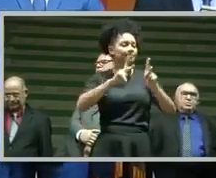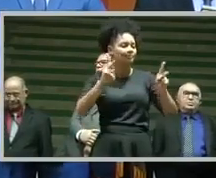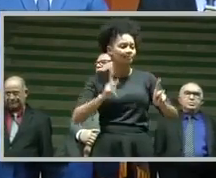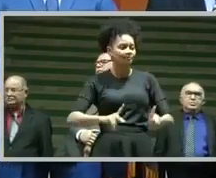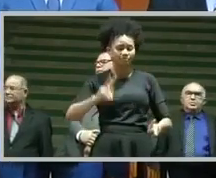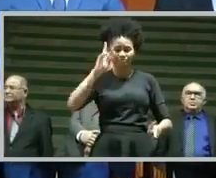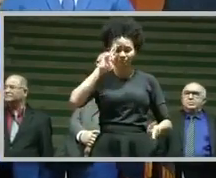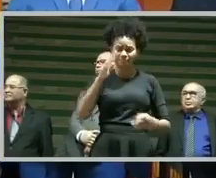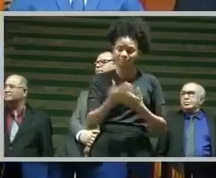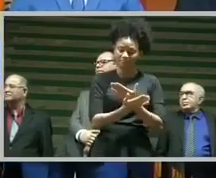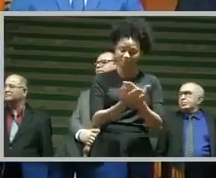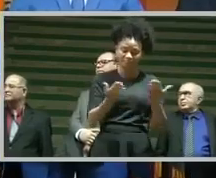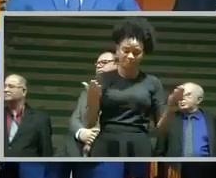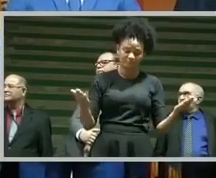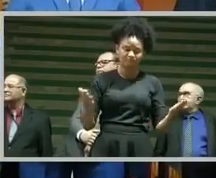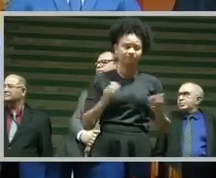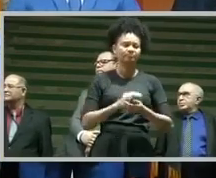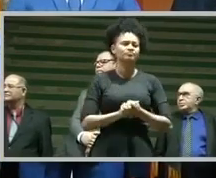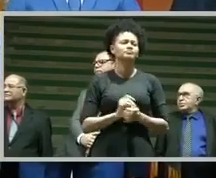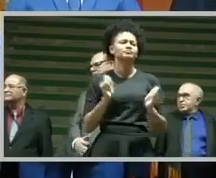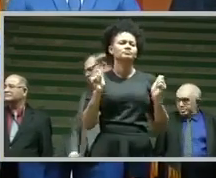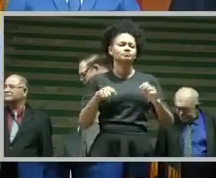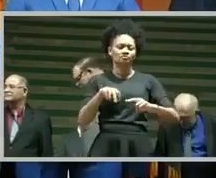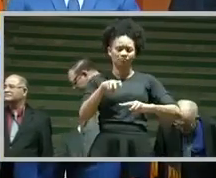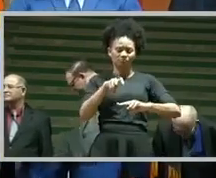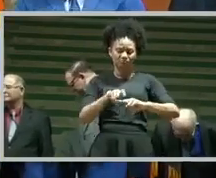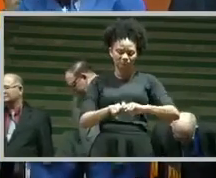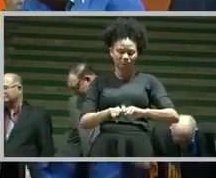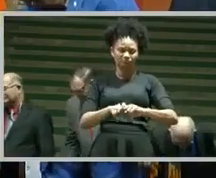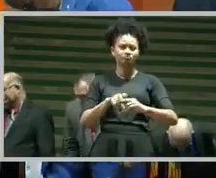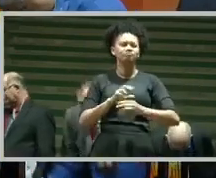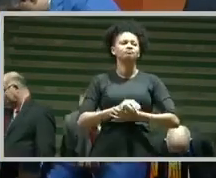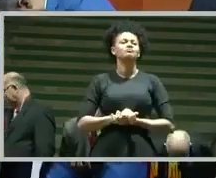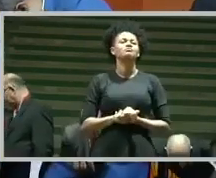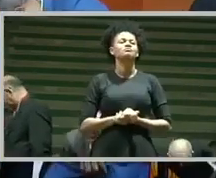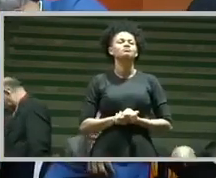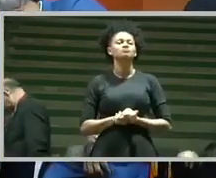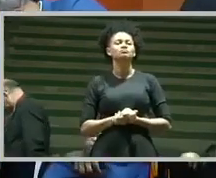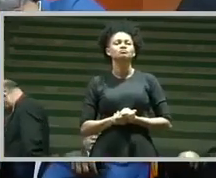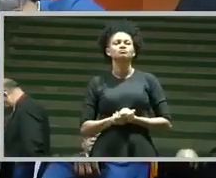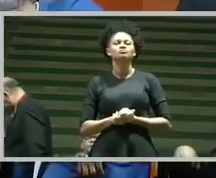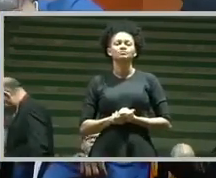Senhor. Podeis tomar assento, irmãos, muito obrigado.